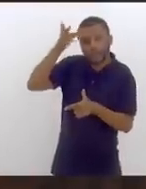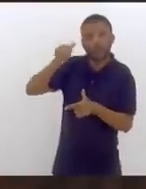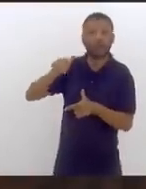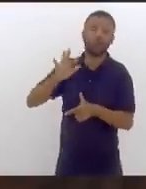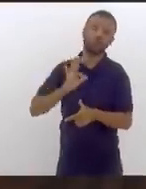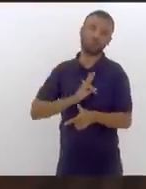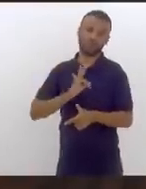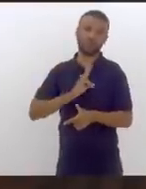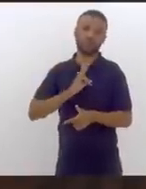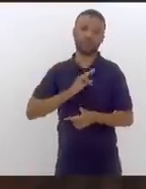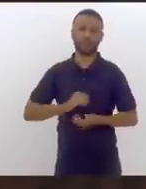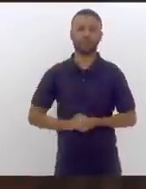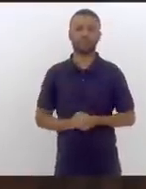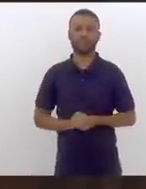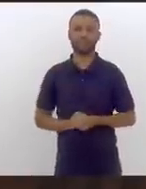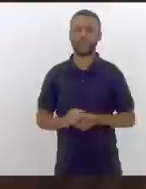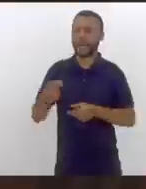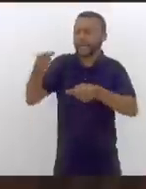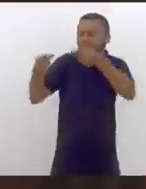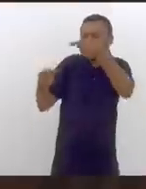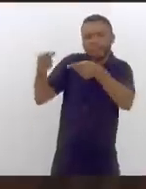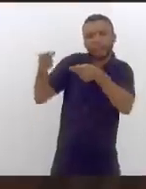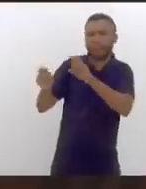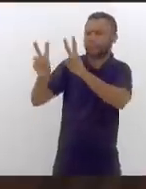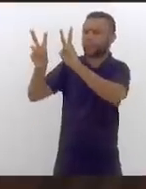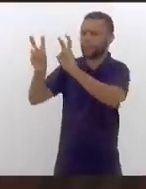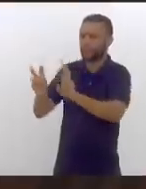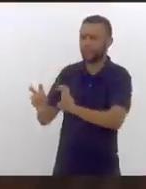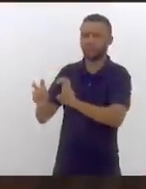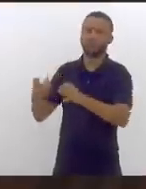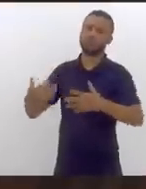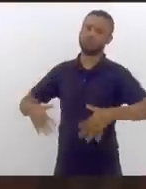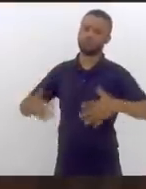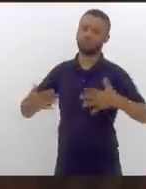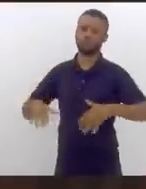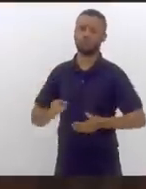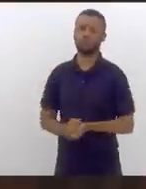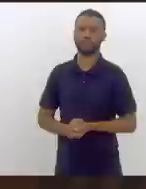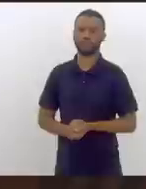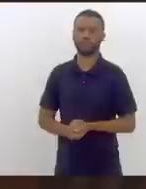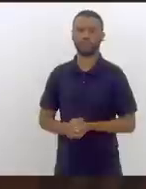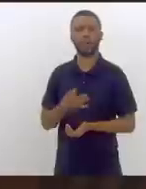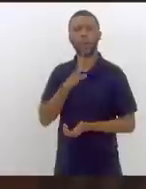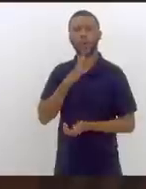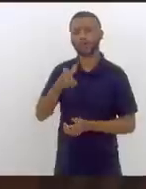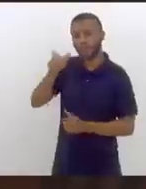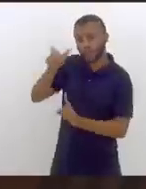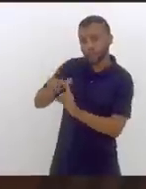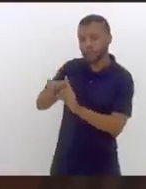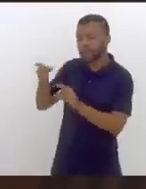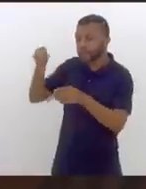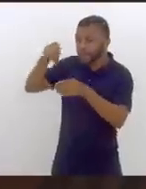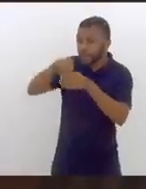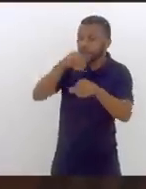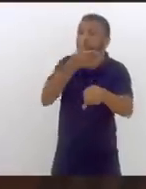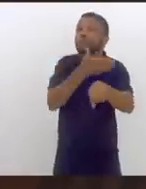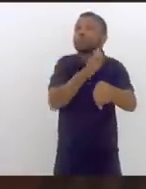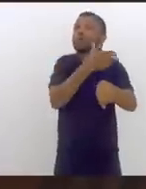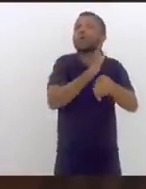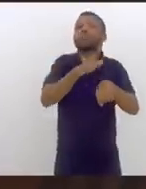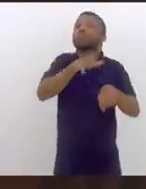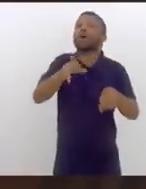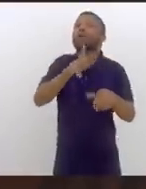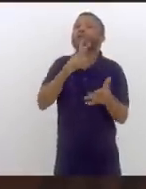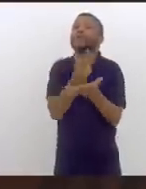que eu acho que tem que se debater muito isso eu tenho uma pessoa minha que tava fazendo um estágio isso não acontece apenas